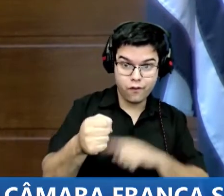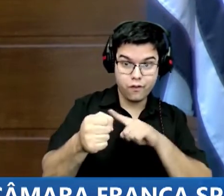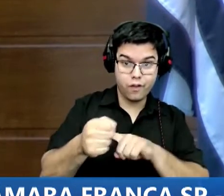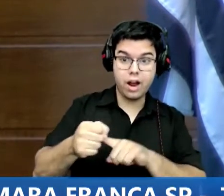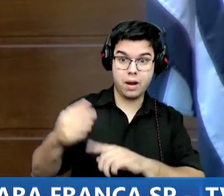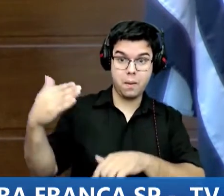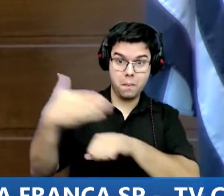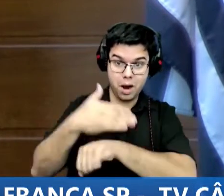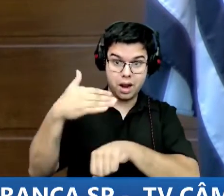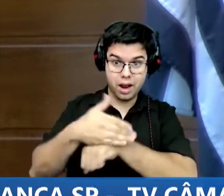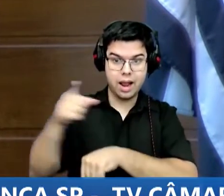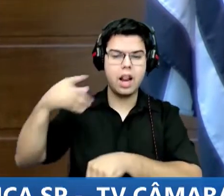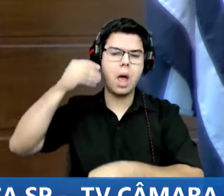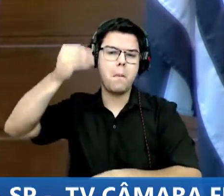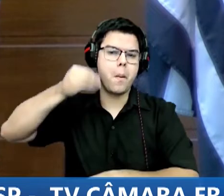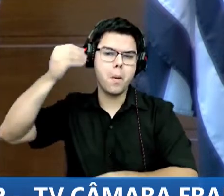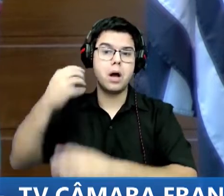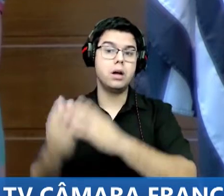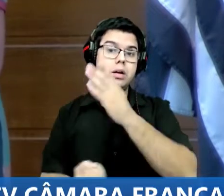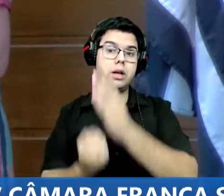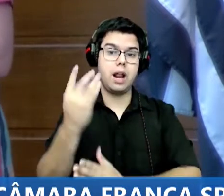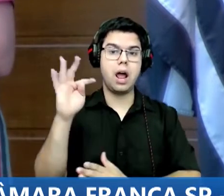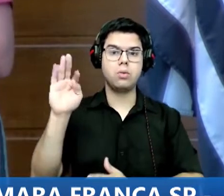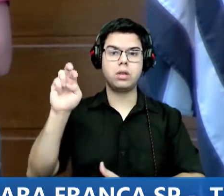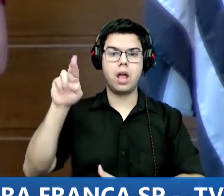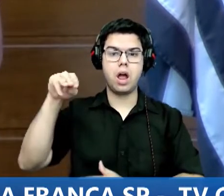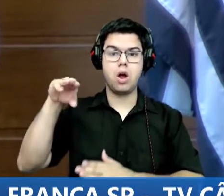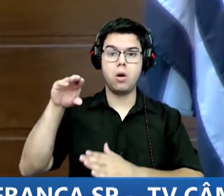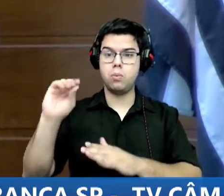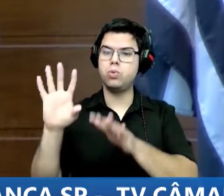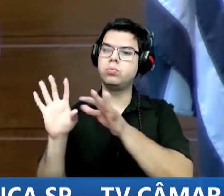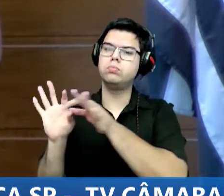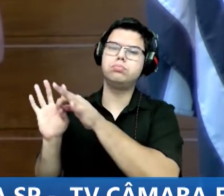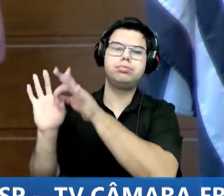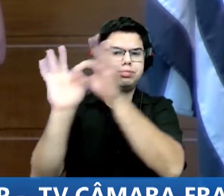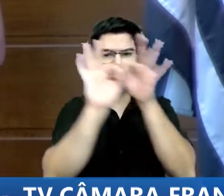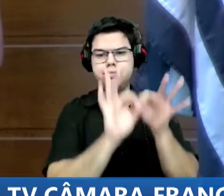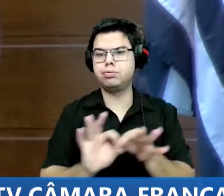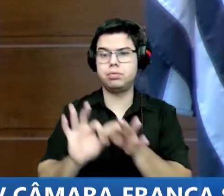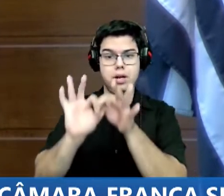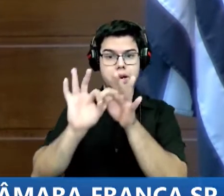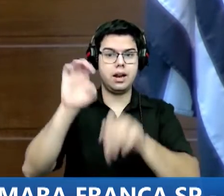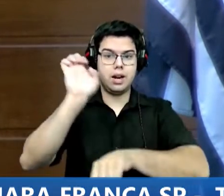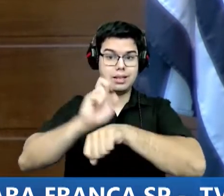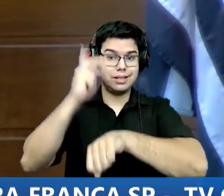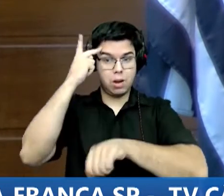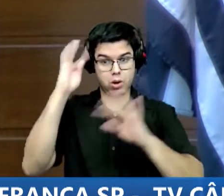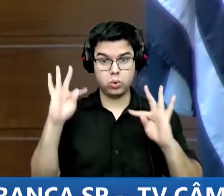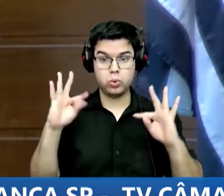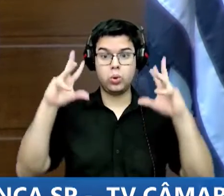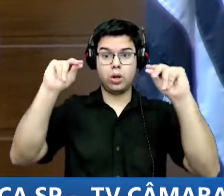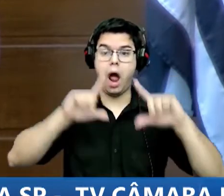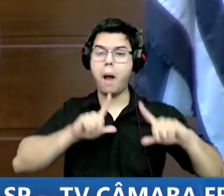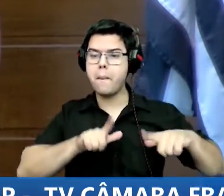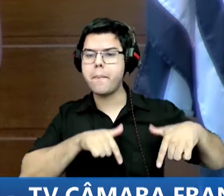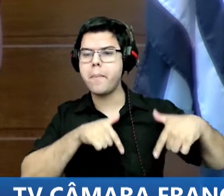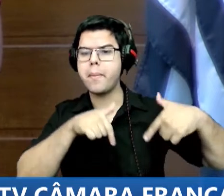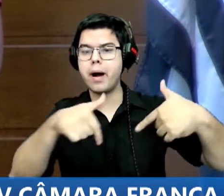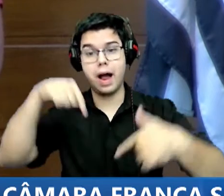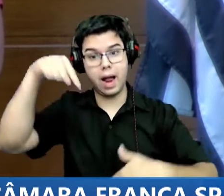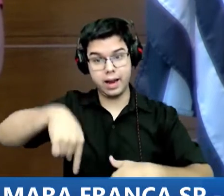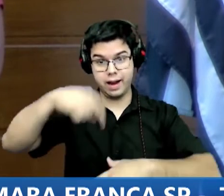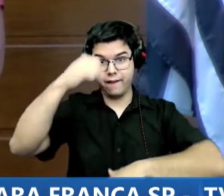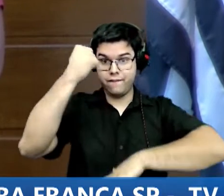criássemos um termo que hoje abrange todo o estado de São Paulo. As iniciativas que nós desenvolvemos em Franca, eu pessoalmente já levei a